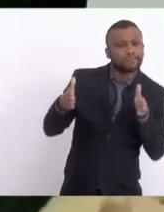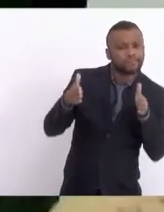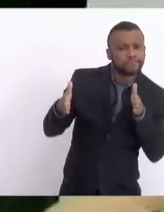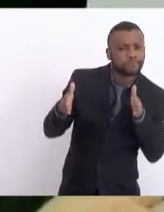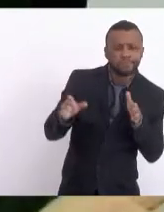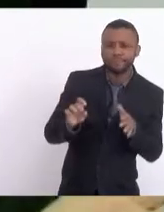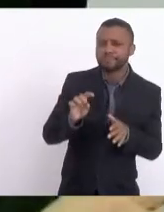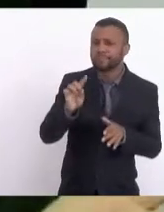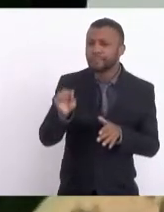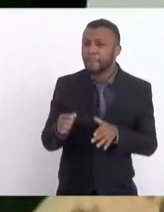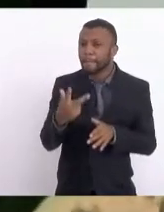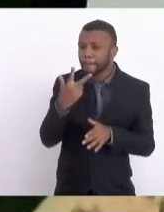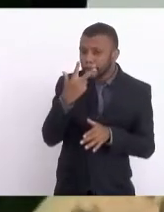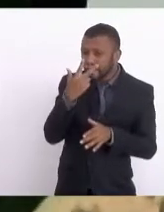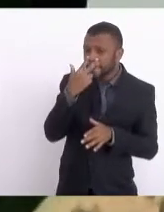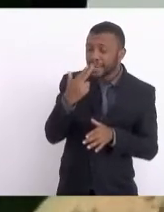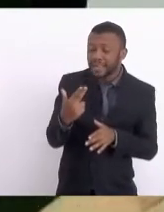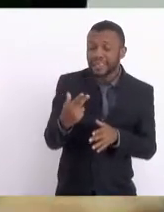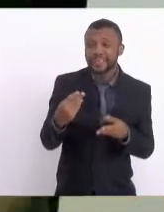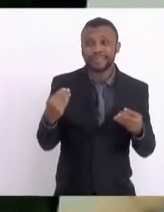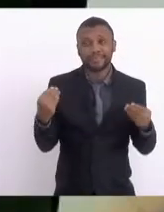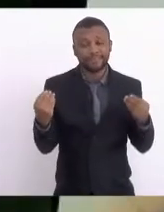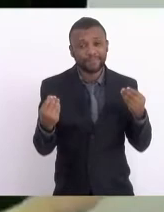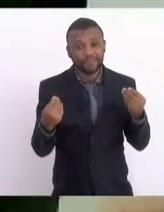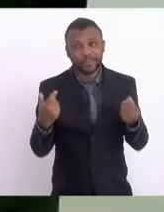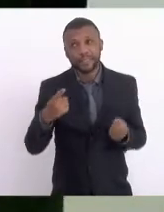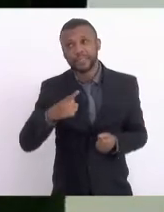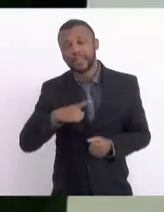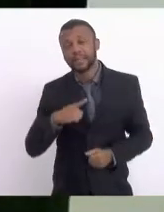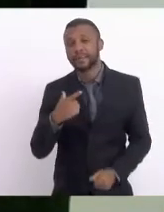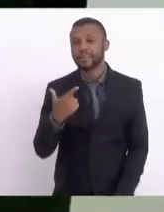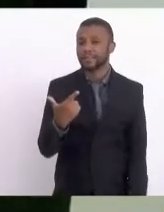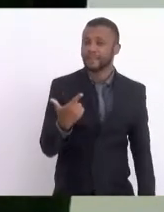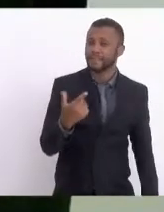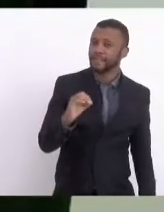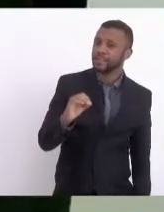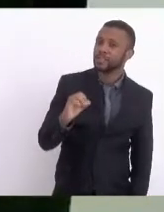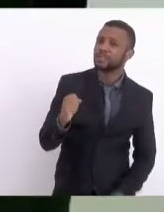Me parece que 2 décadas,